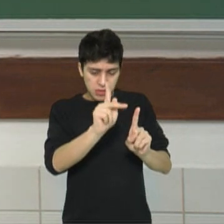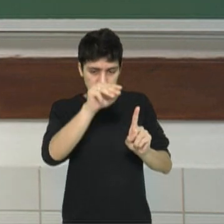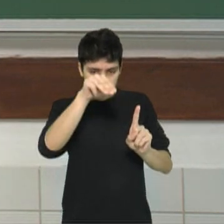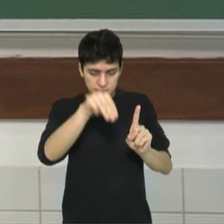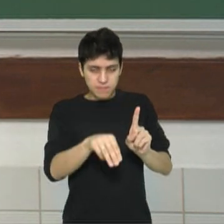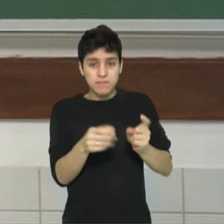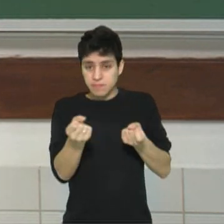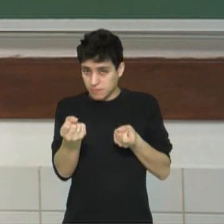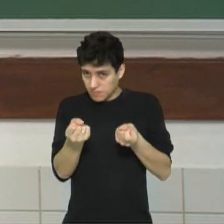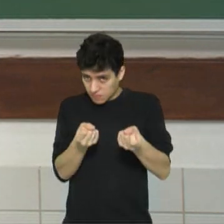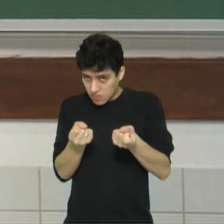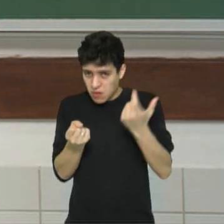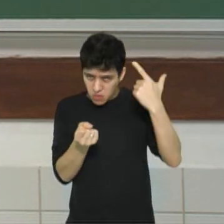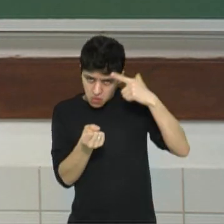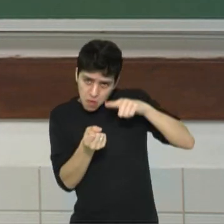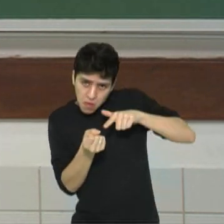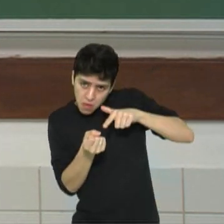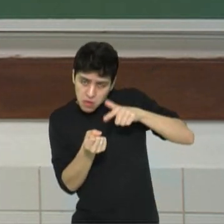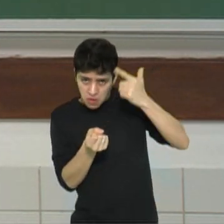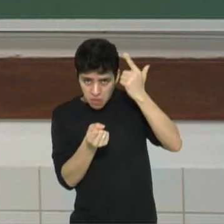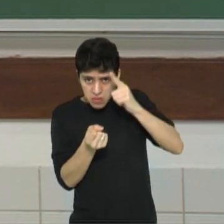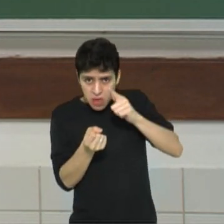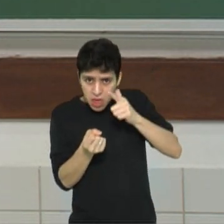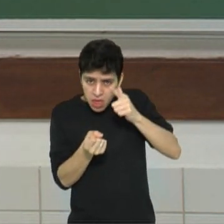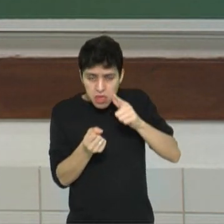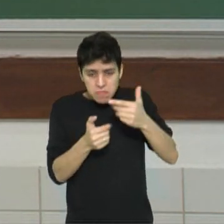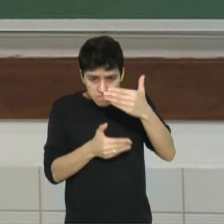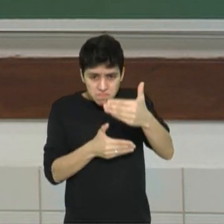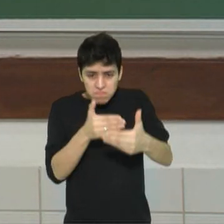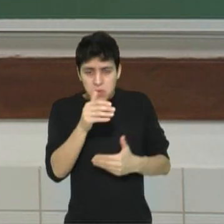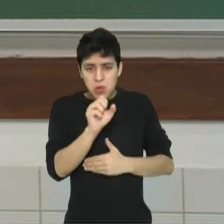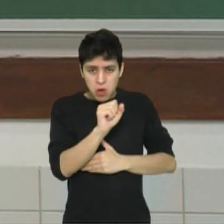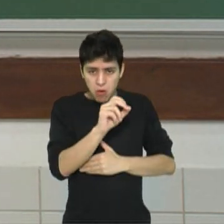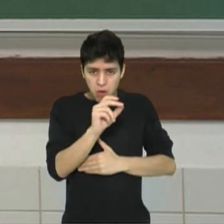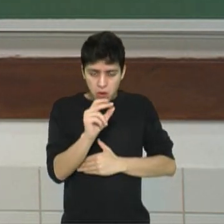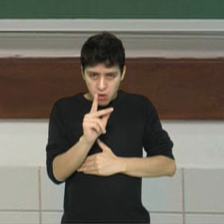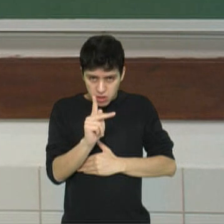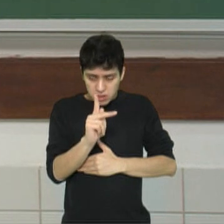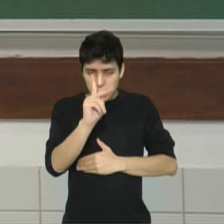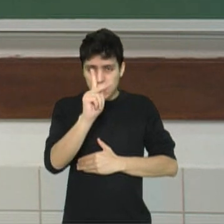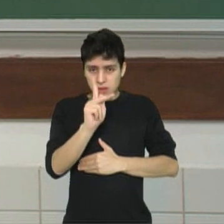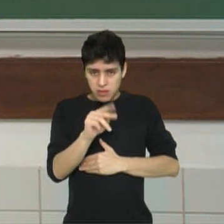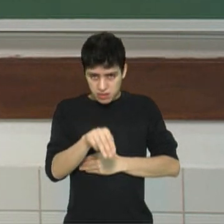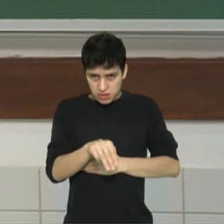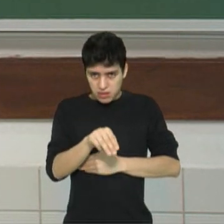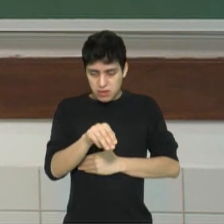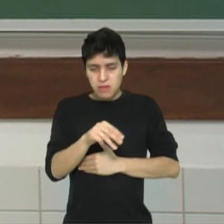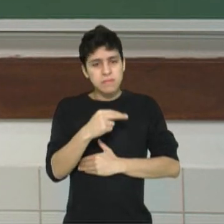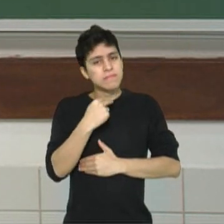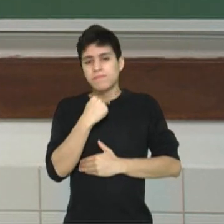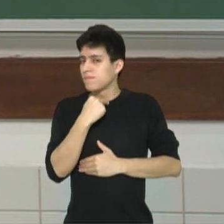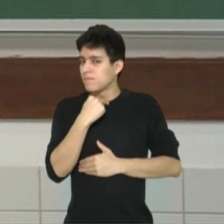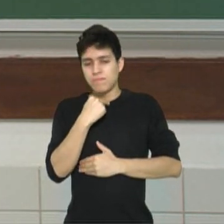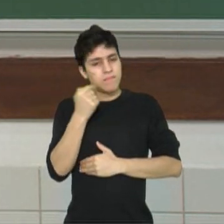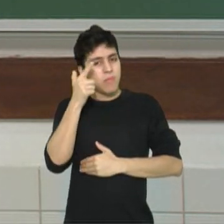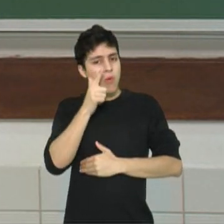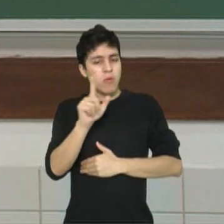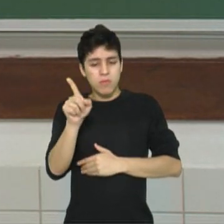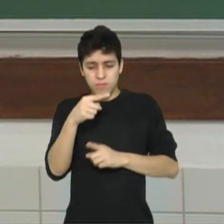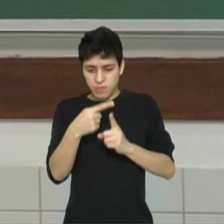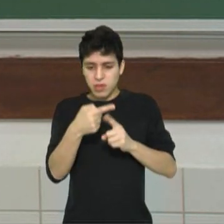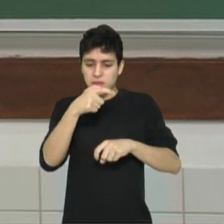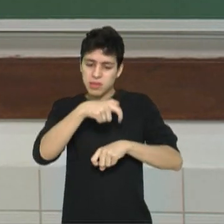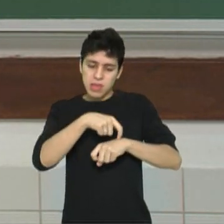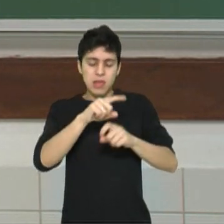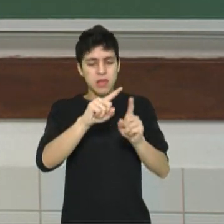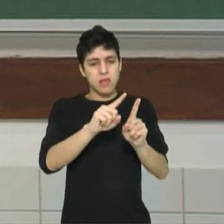Um carro consegue manter 80 km por hora, essa velocidade constante? Não, né? Por quê? Tem momentos